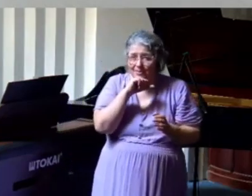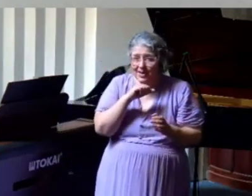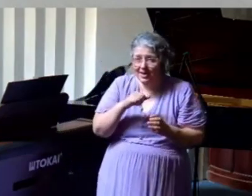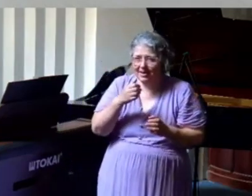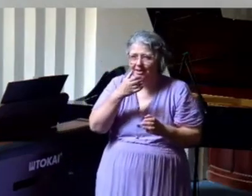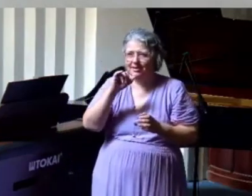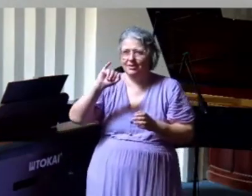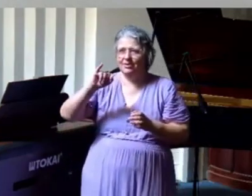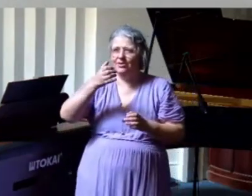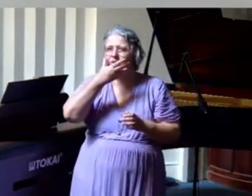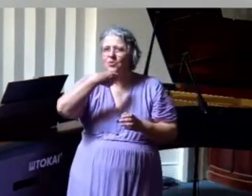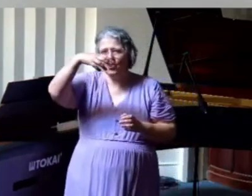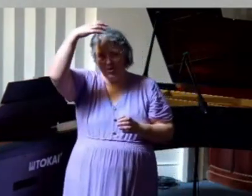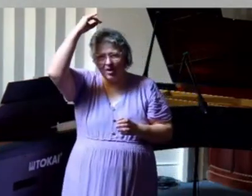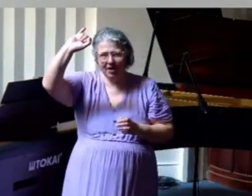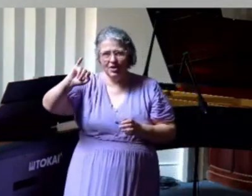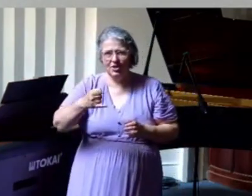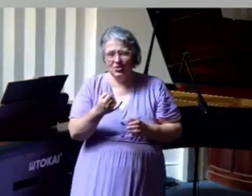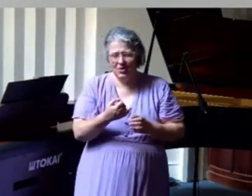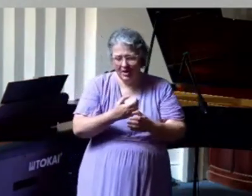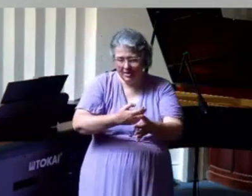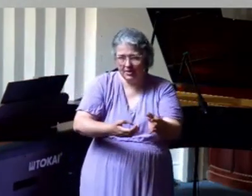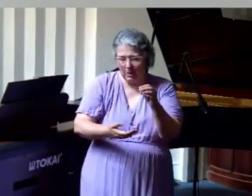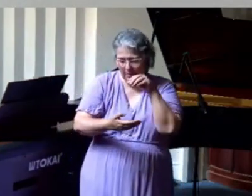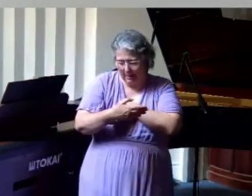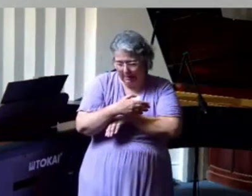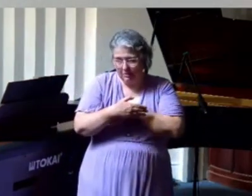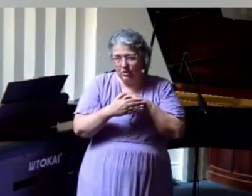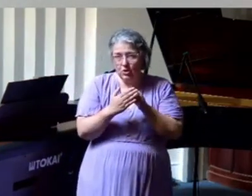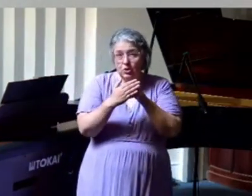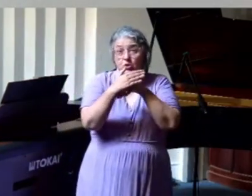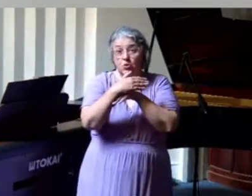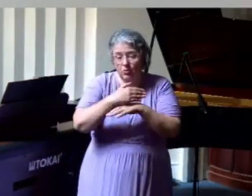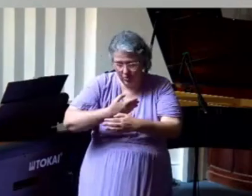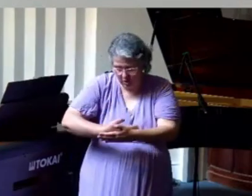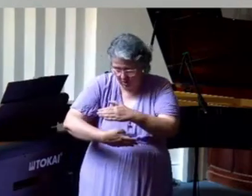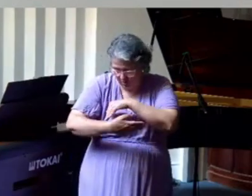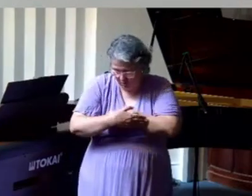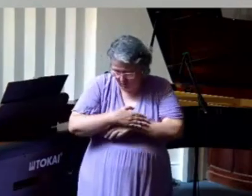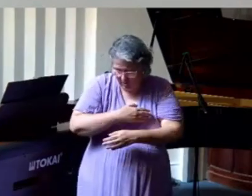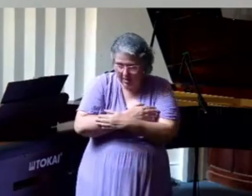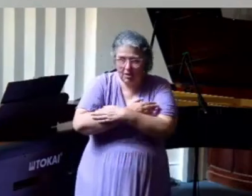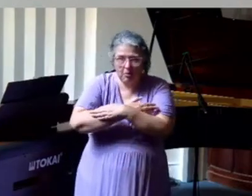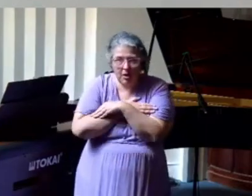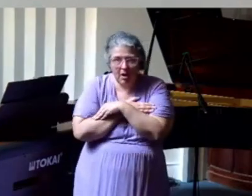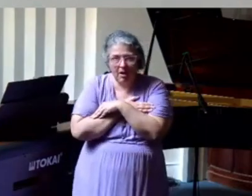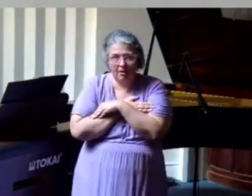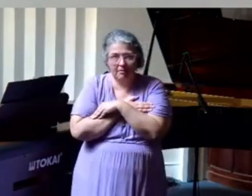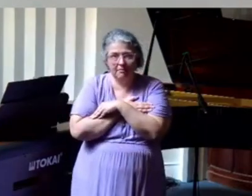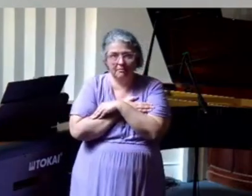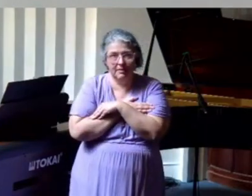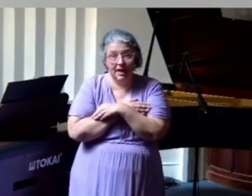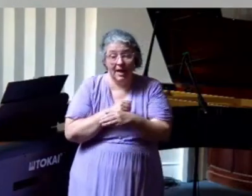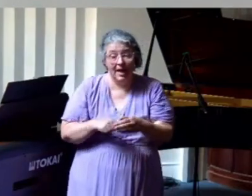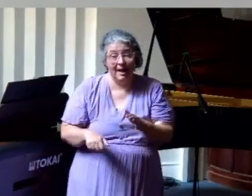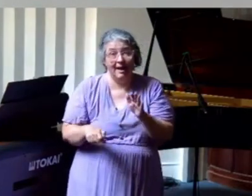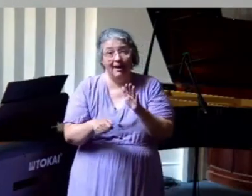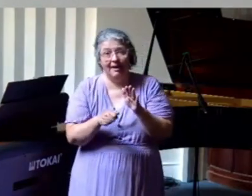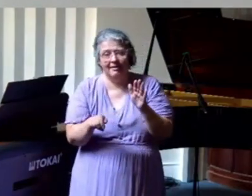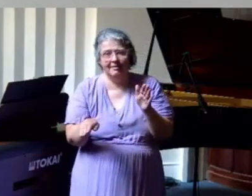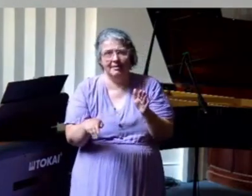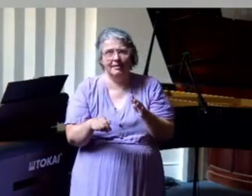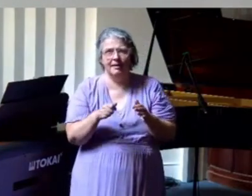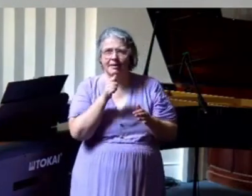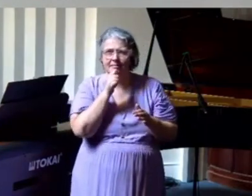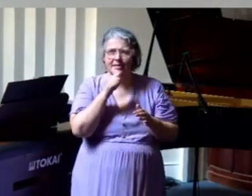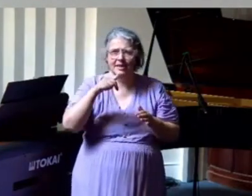tem 7 anos de idade. E então, com 7 anos de idade, ele é apresentado como o rei, porque